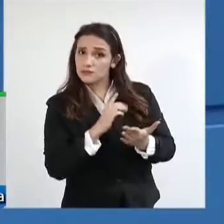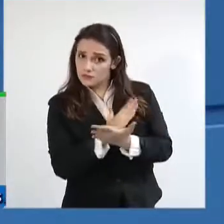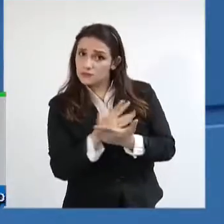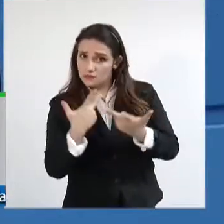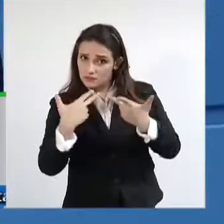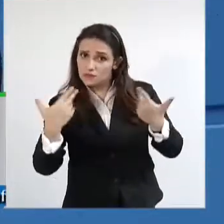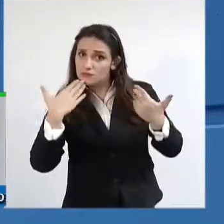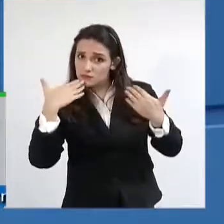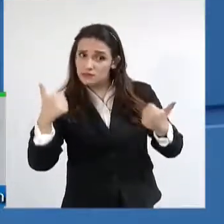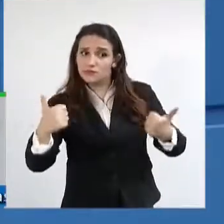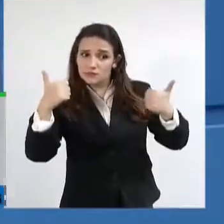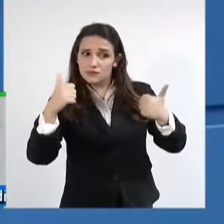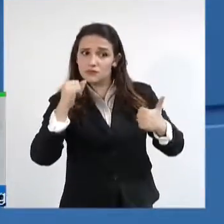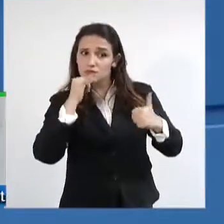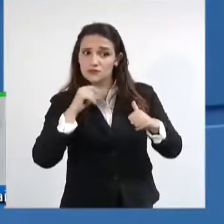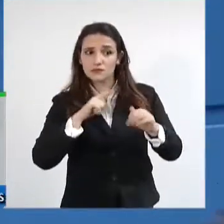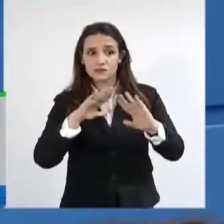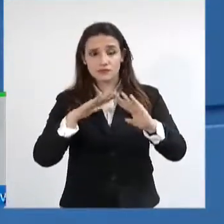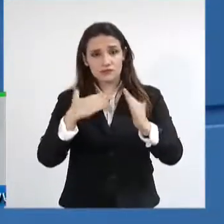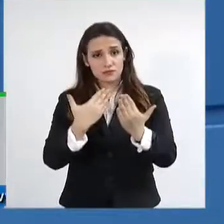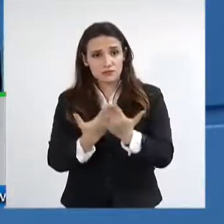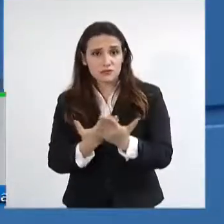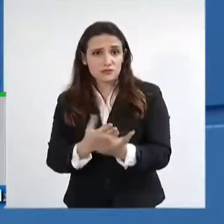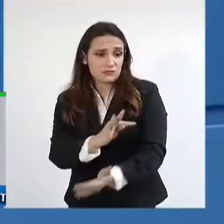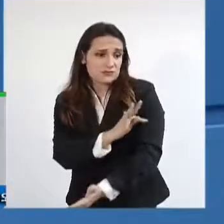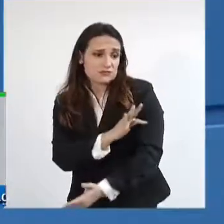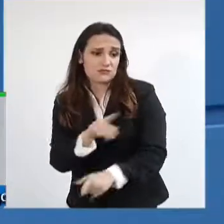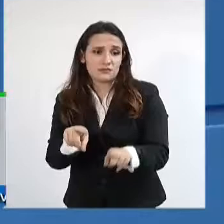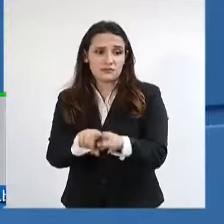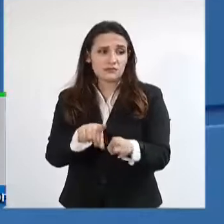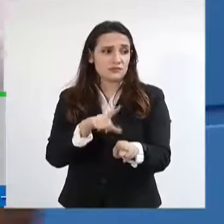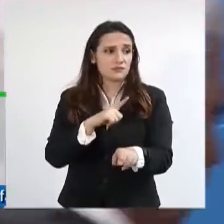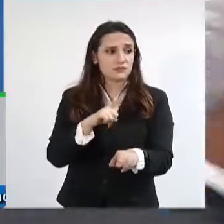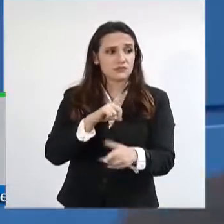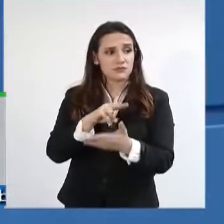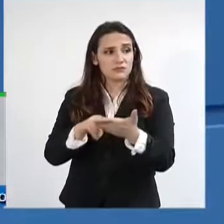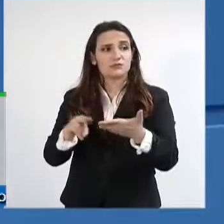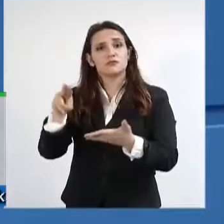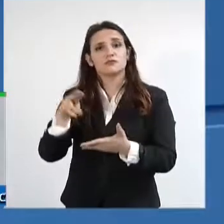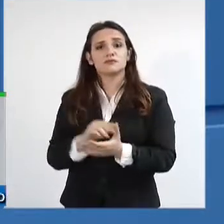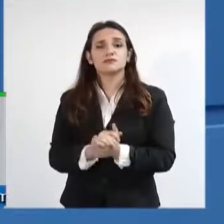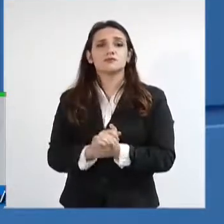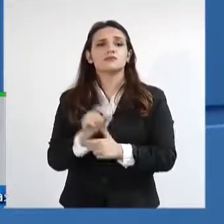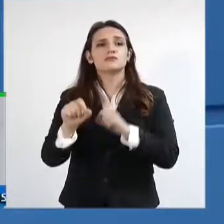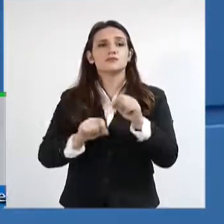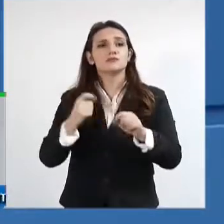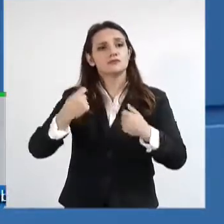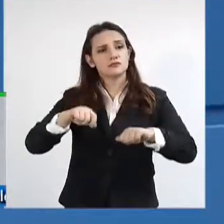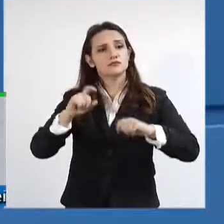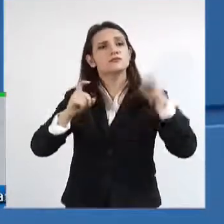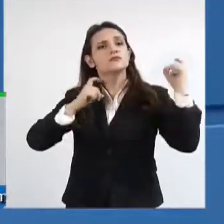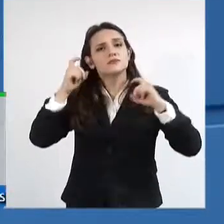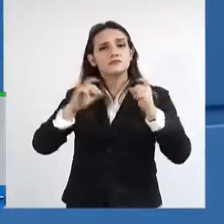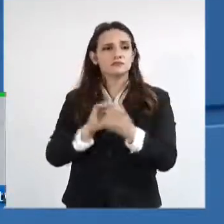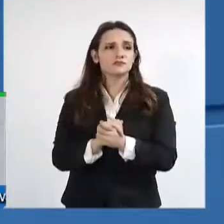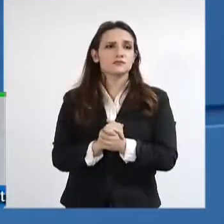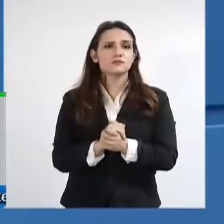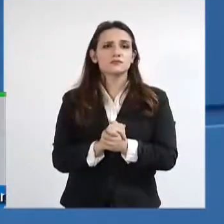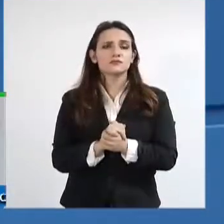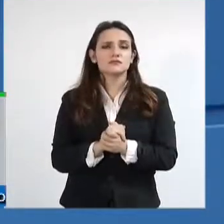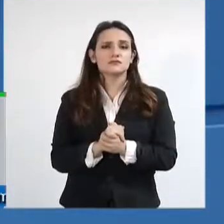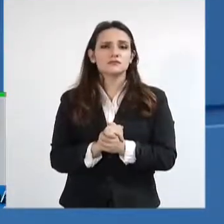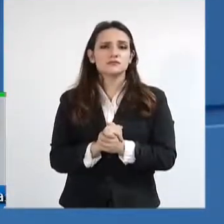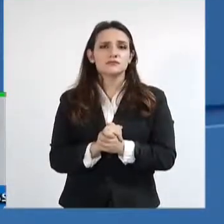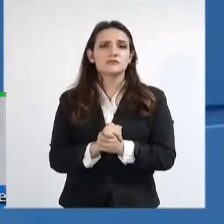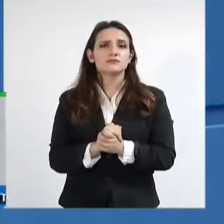melhorou, escolas técnicas, universidades abertas, mas nós precisamos nos preocupar. O Brasil hoje tem uma política